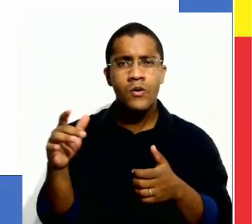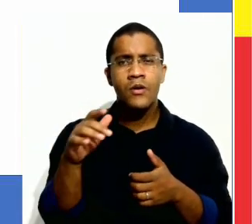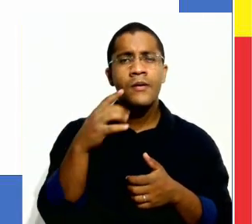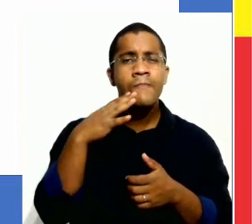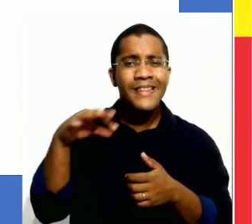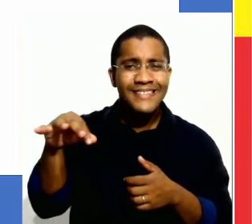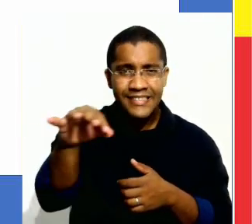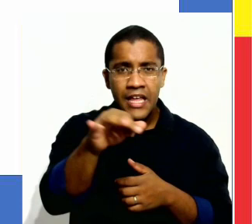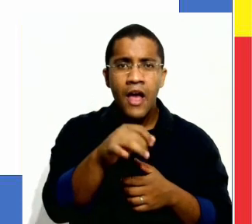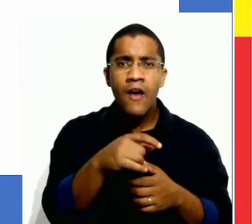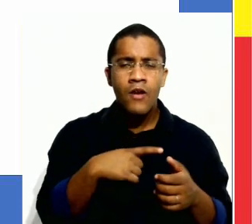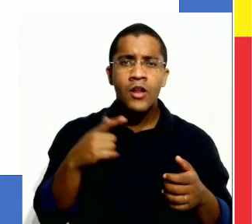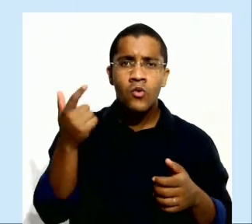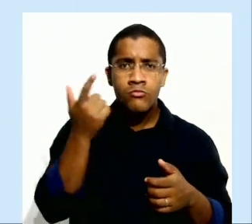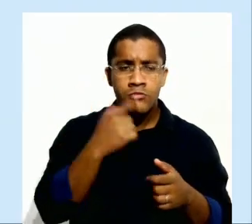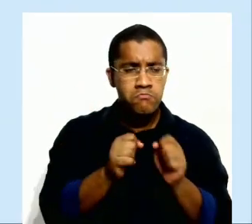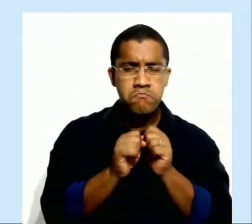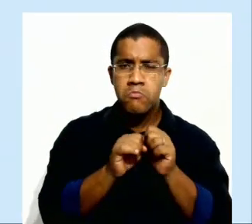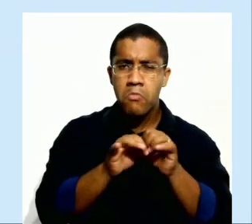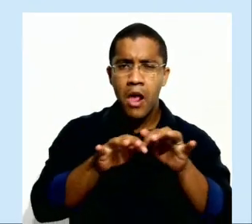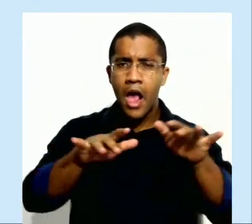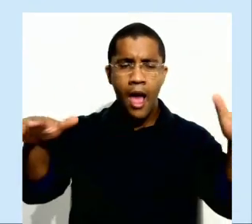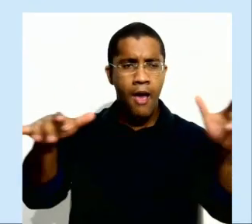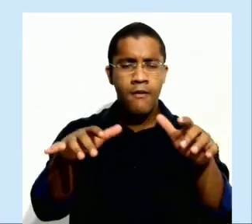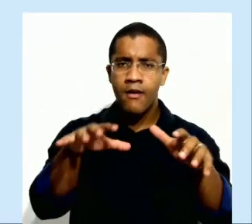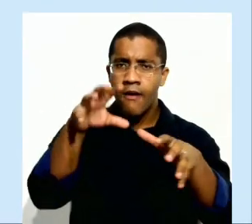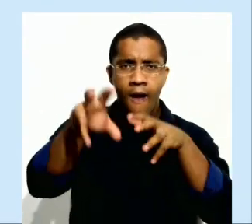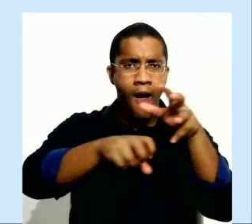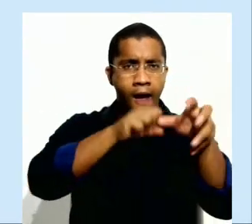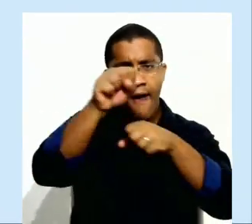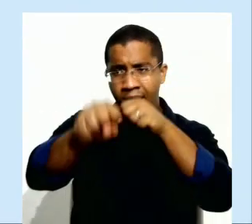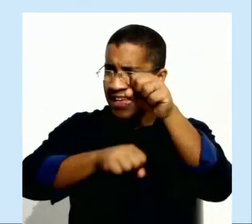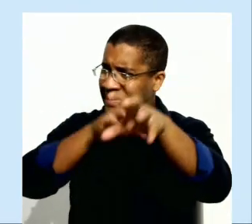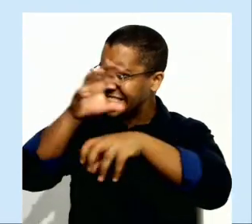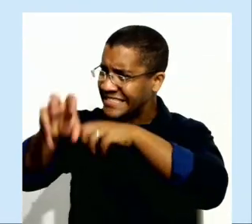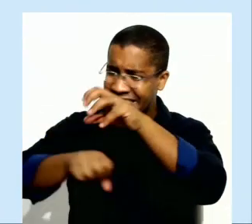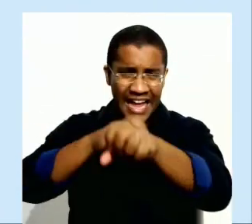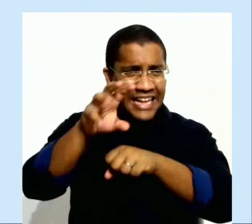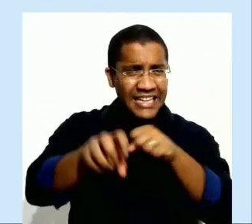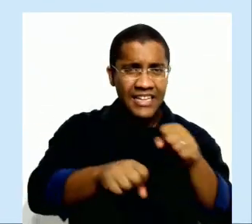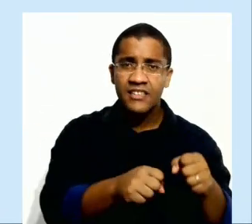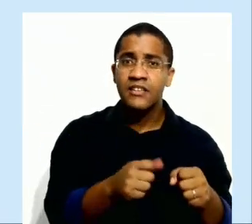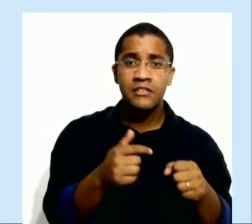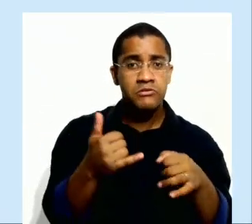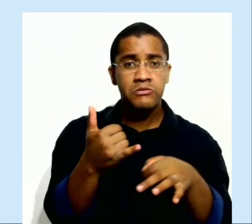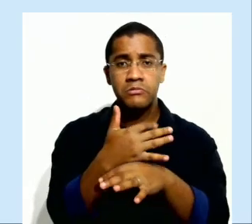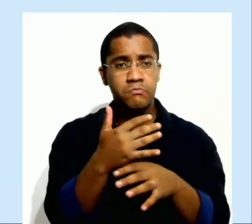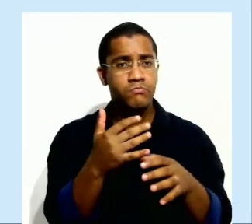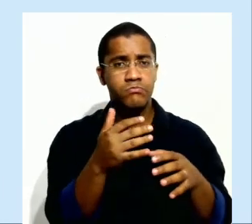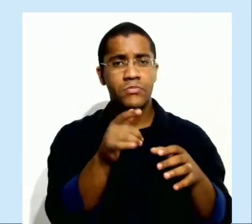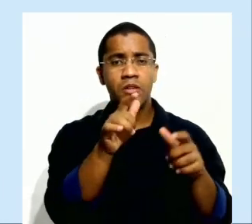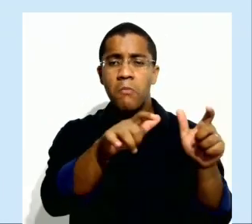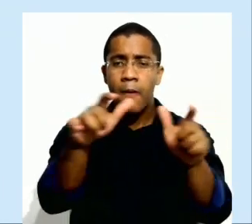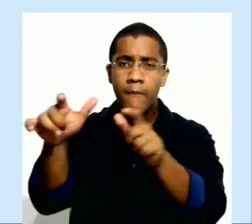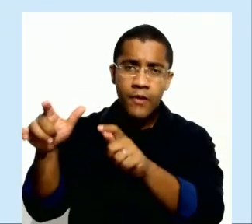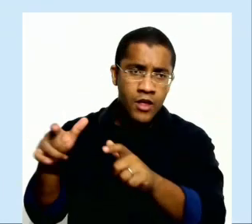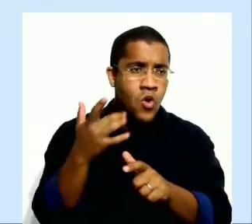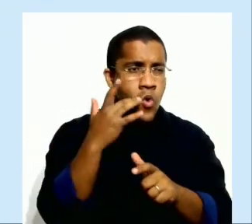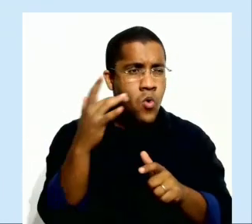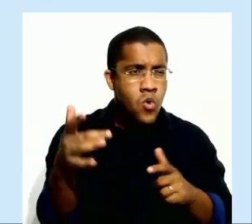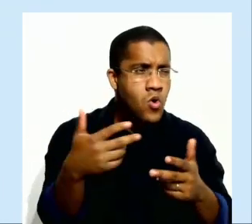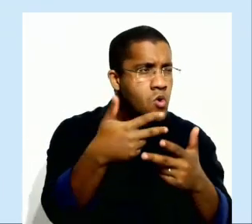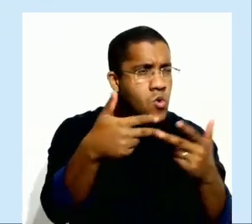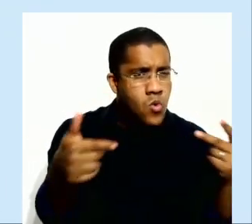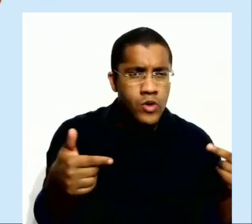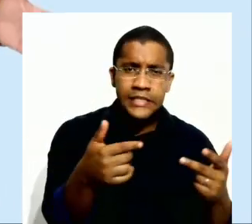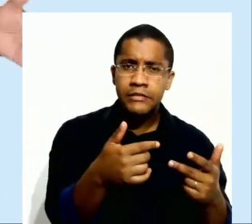império cresceu rapidamente, né? O cara começou uma expansão territorial, né? Conquistando as cidades vizinhas, se